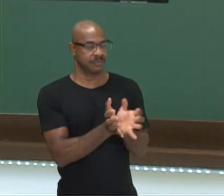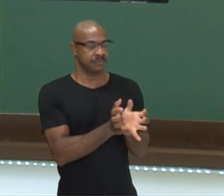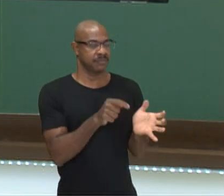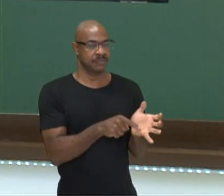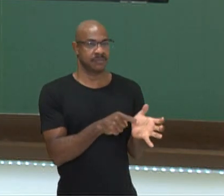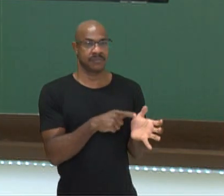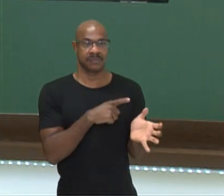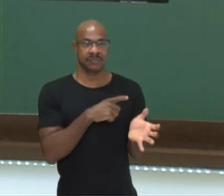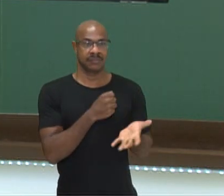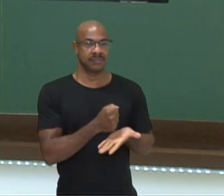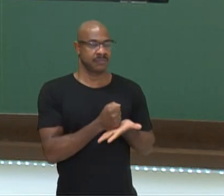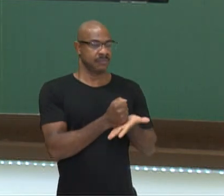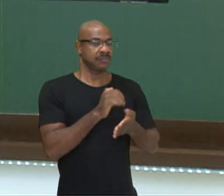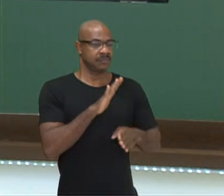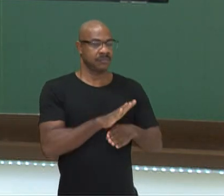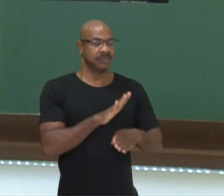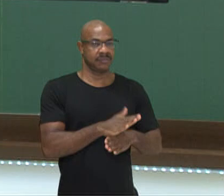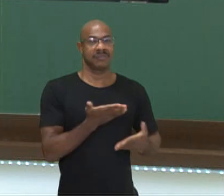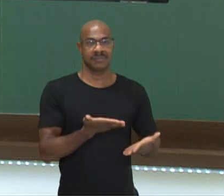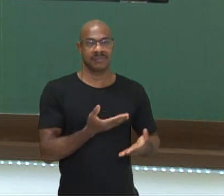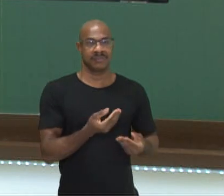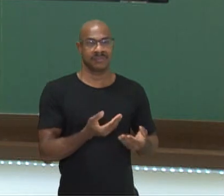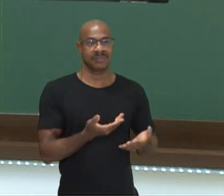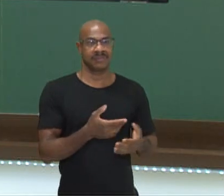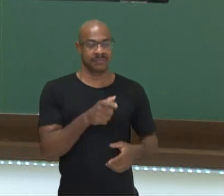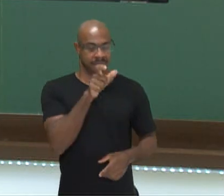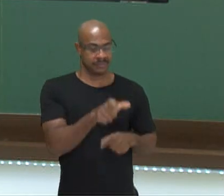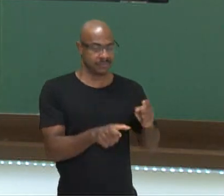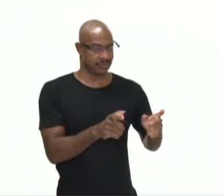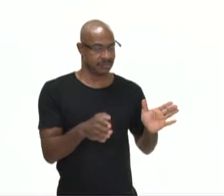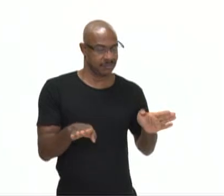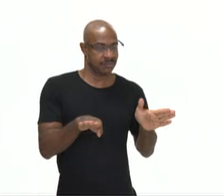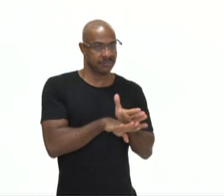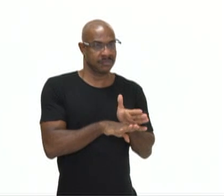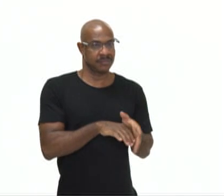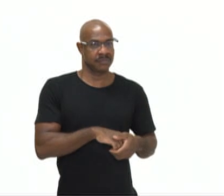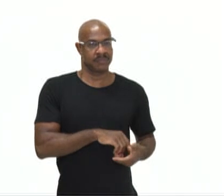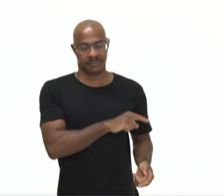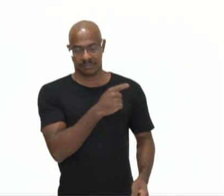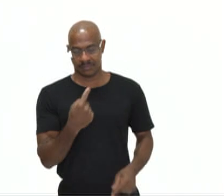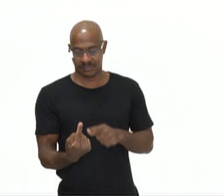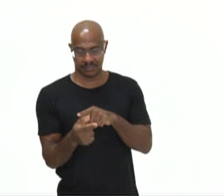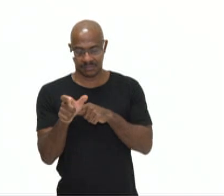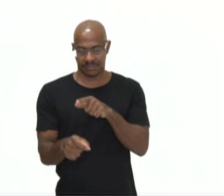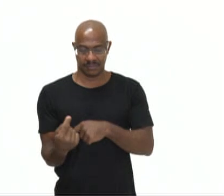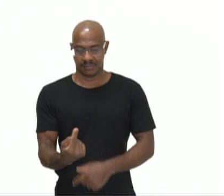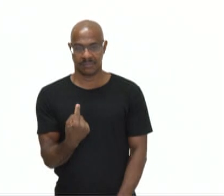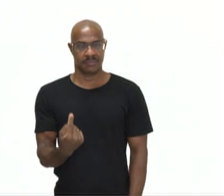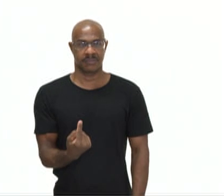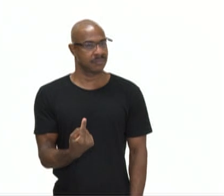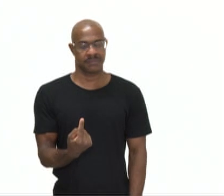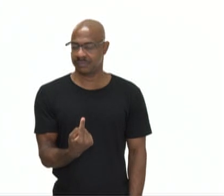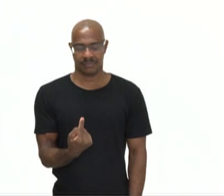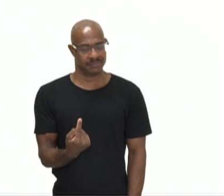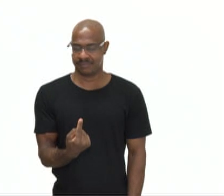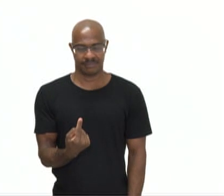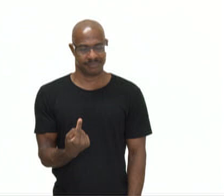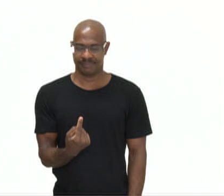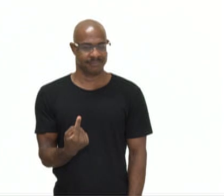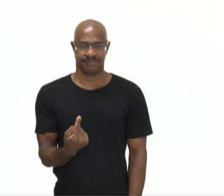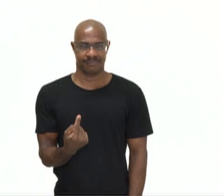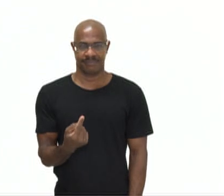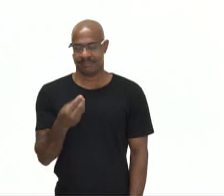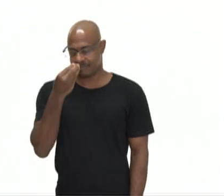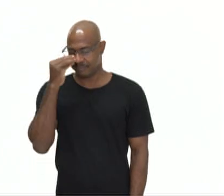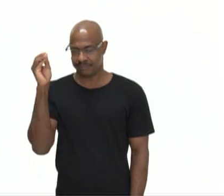daquele personagem que chegou no início. E por fim, ele fica solitário. Ninguém mais o segue, ninguém mais